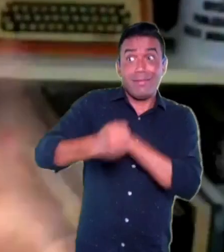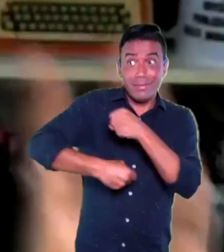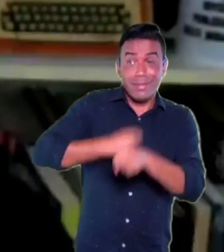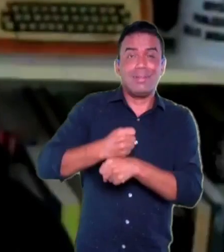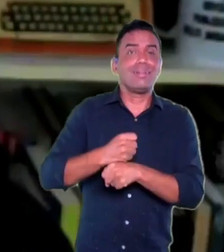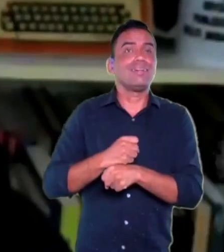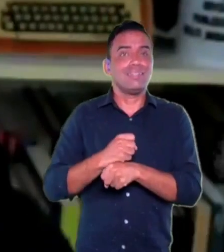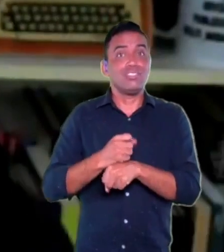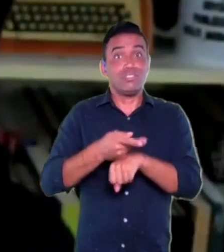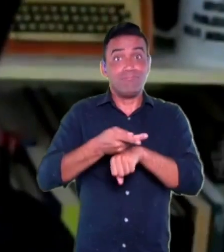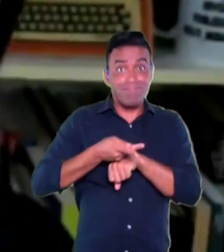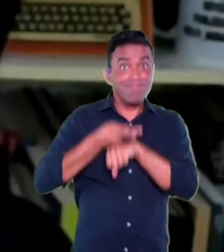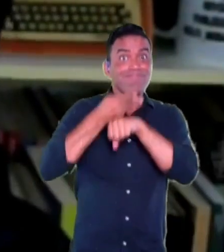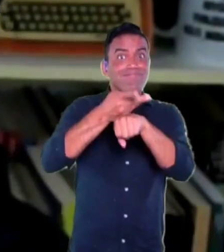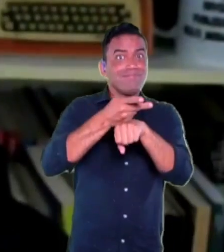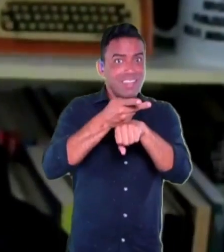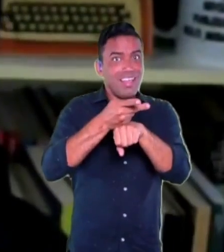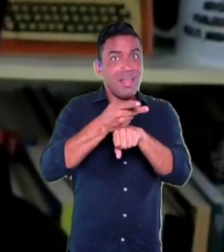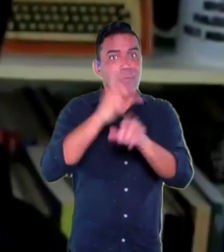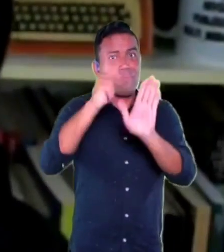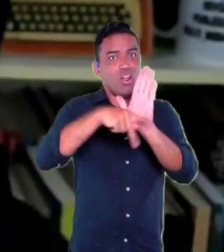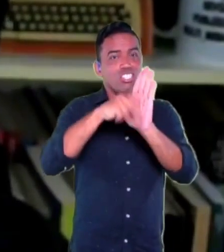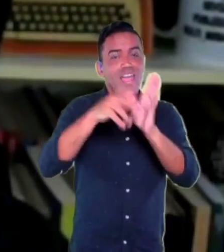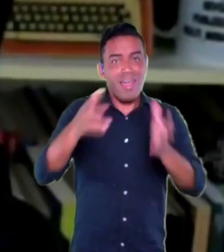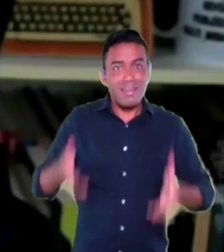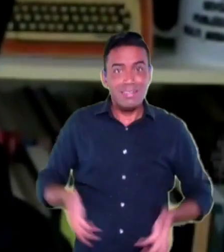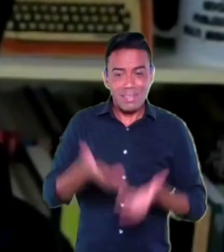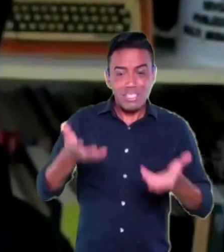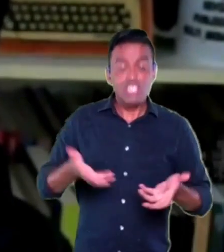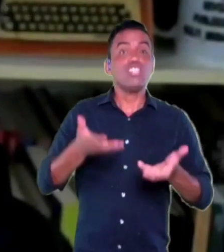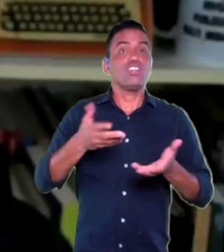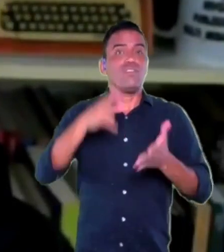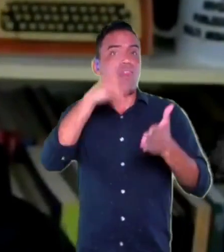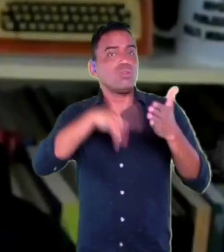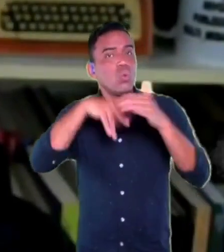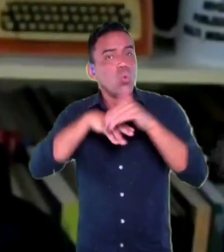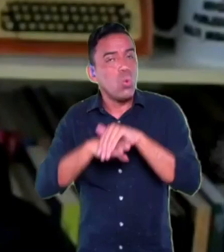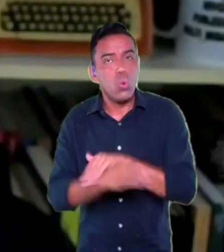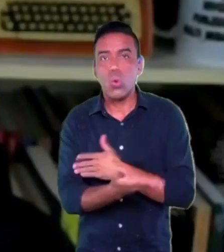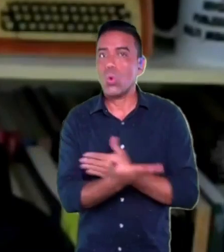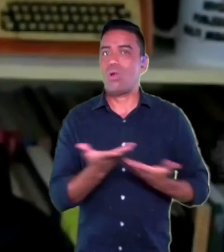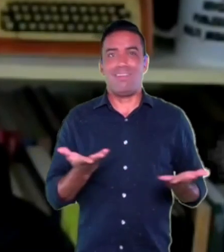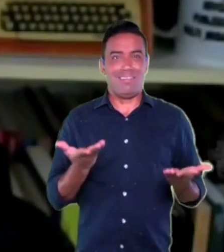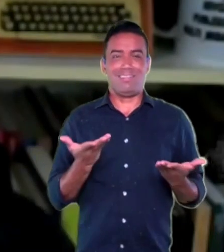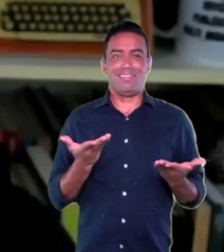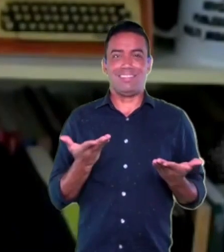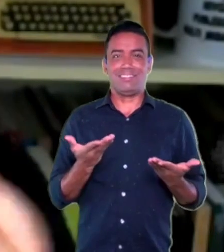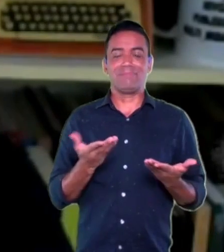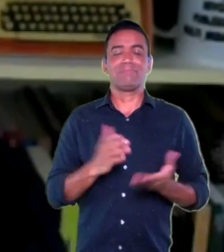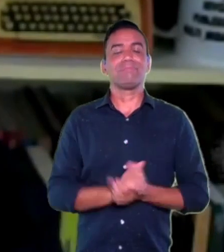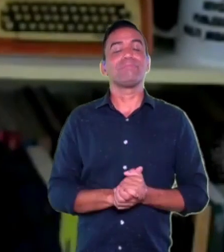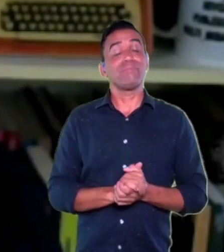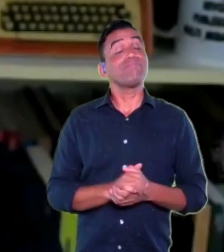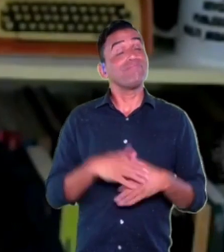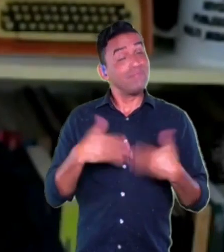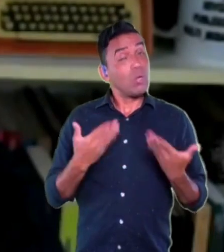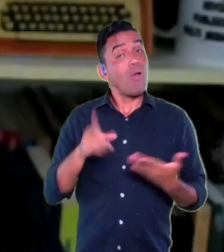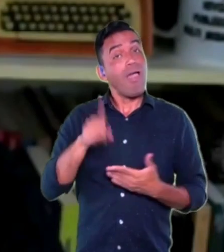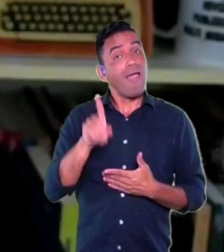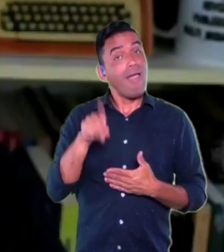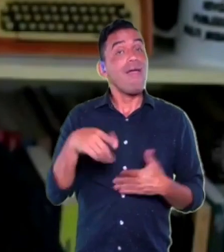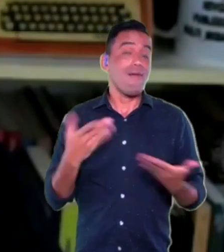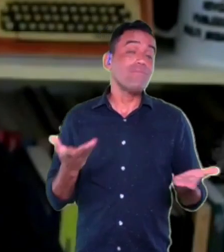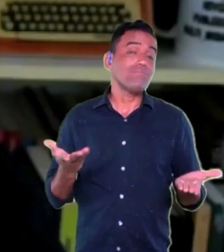entre os finalistas dos projetos de incentivo à leitura, etc. E, e é isso, a gente tem